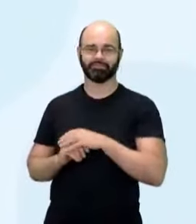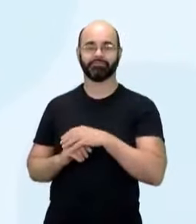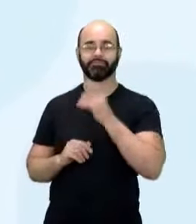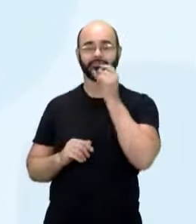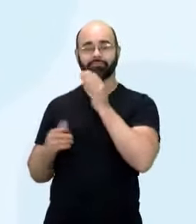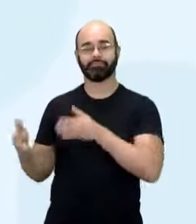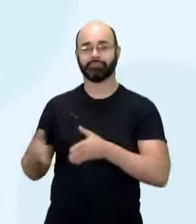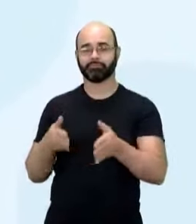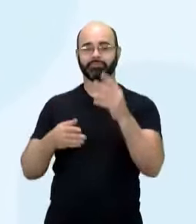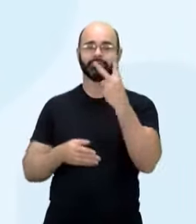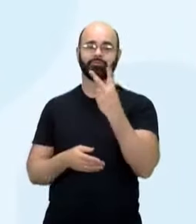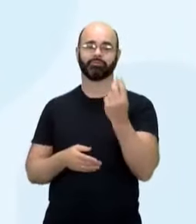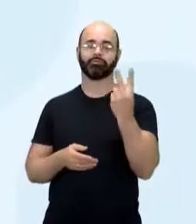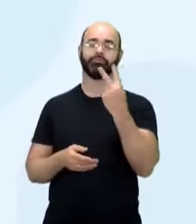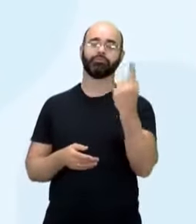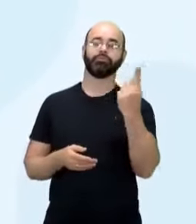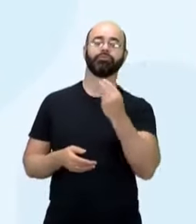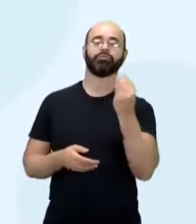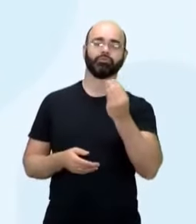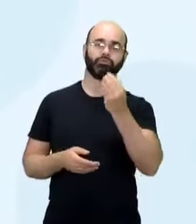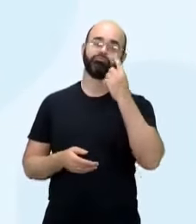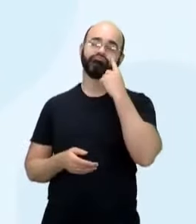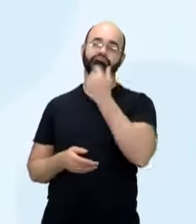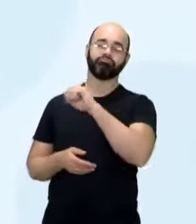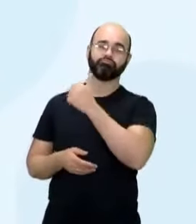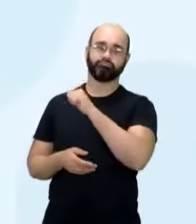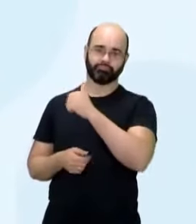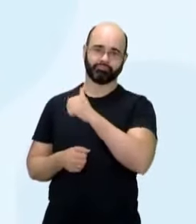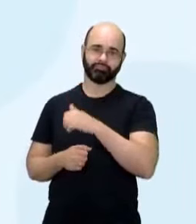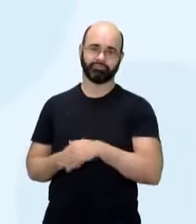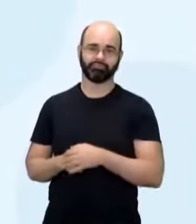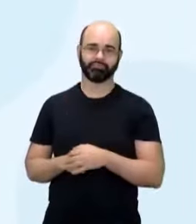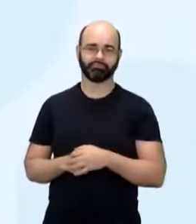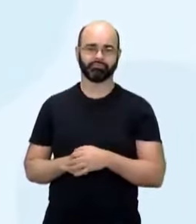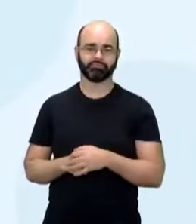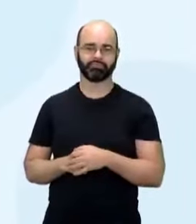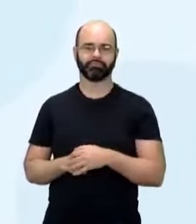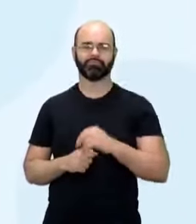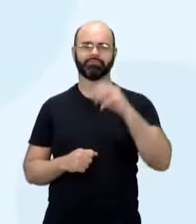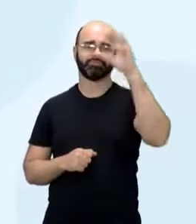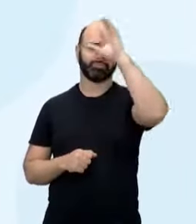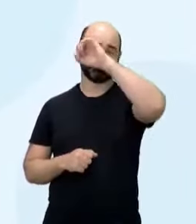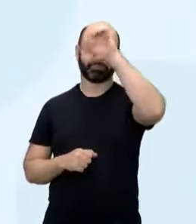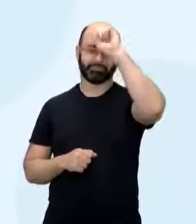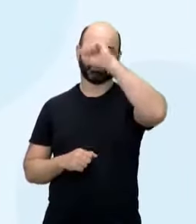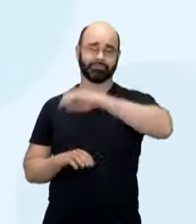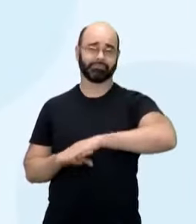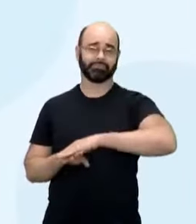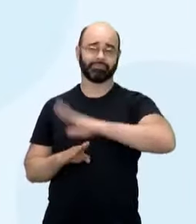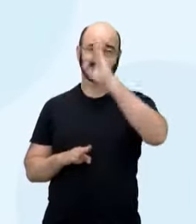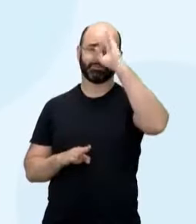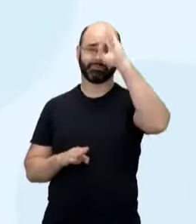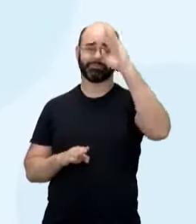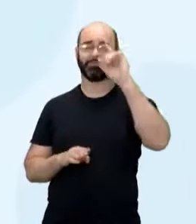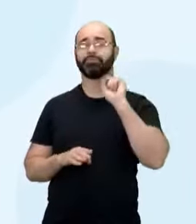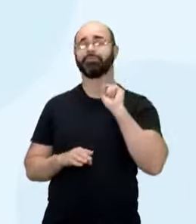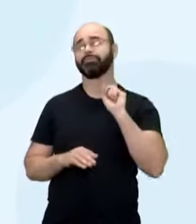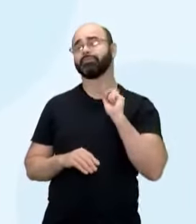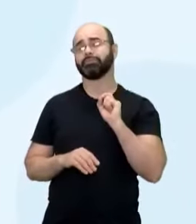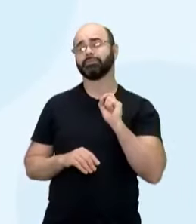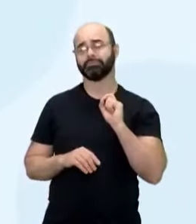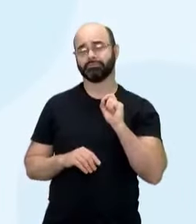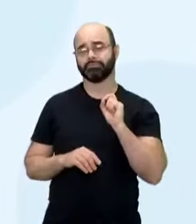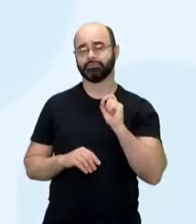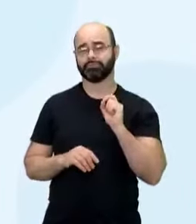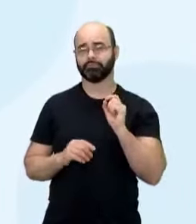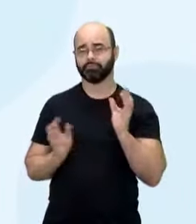de 2021 e olhar para quais foram os principais aprendizados que a gente teve trabalhando